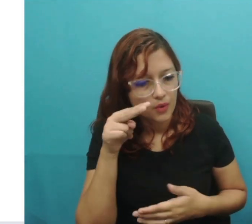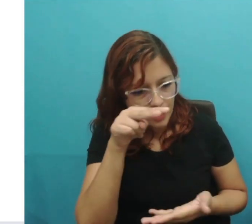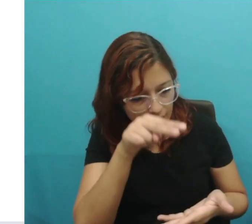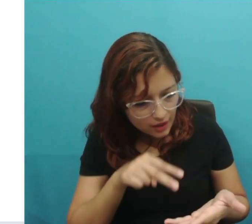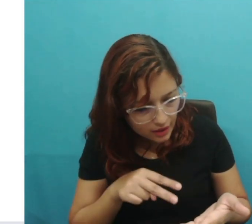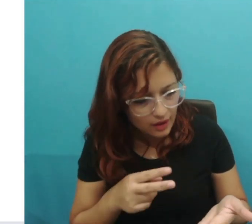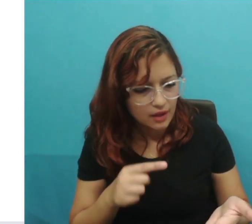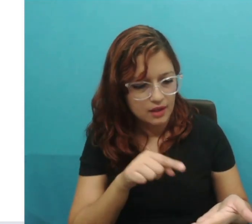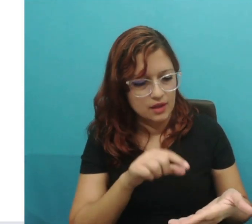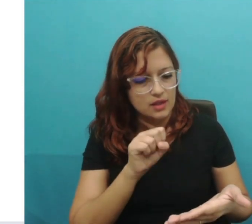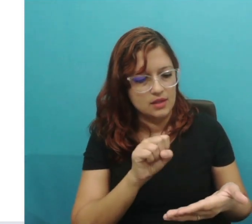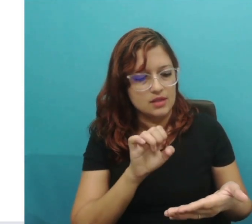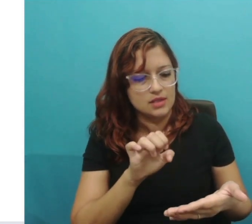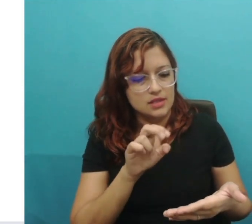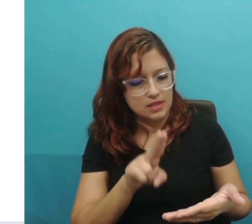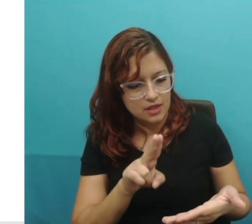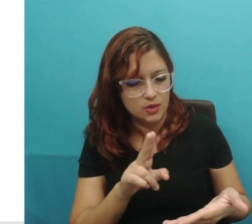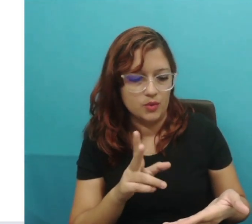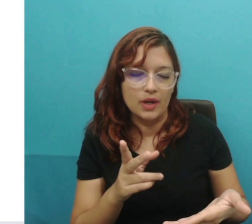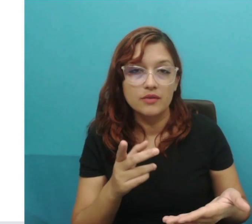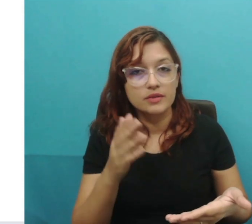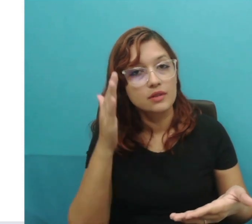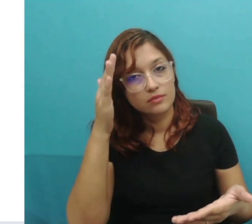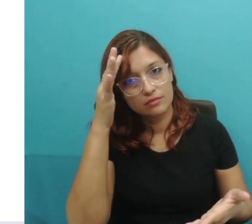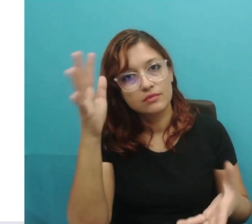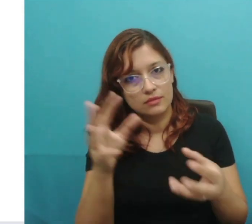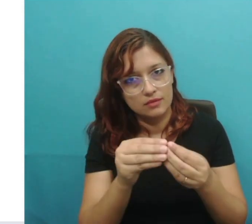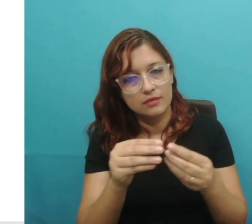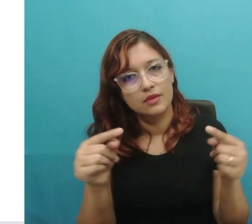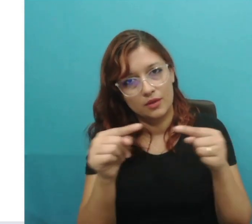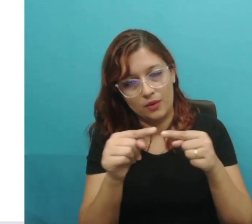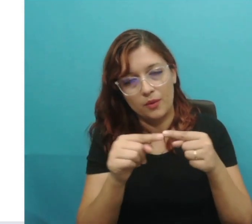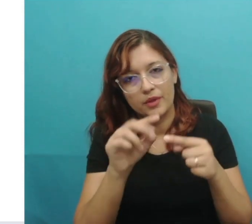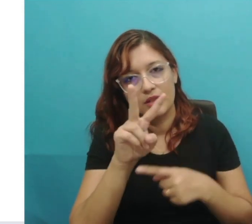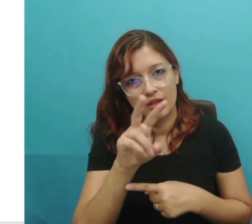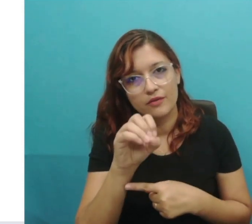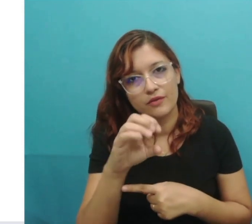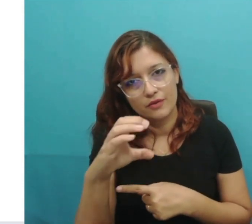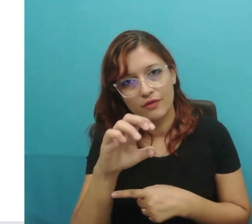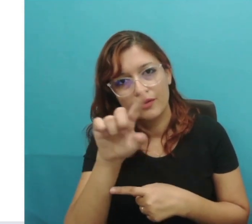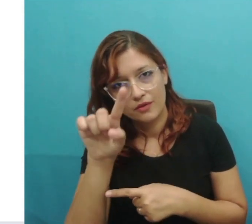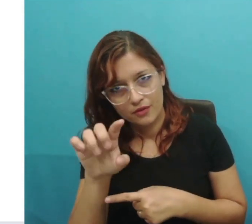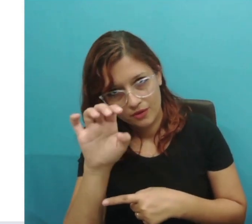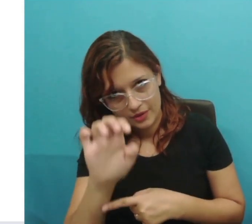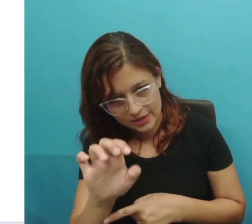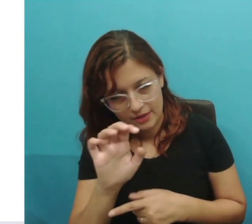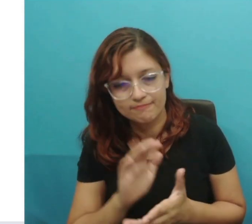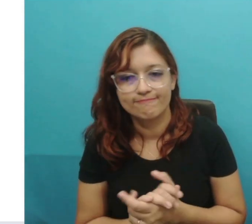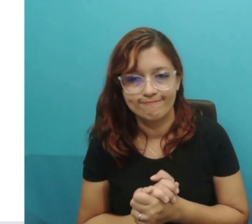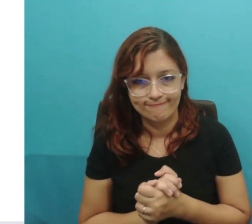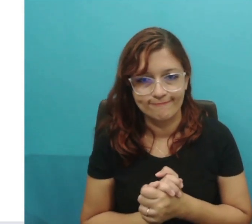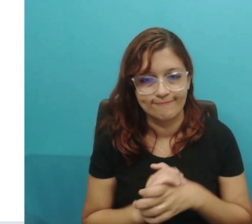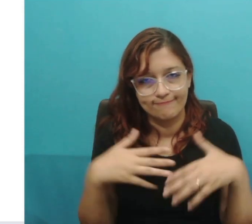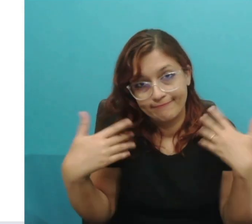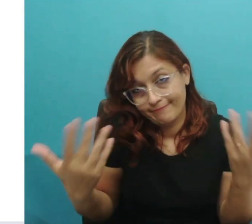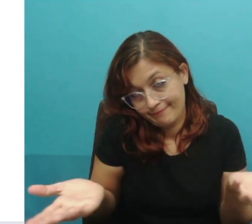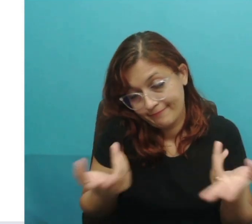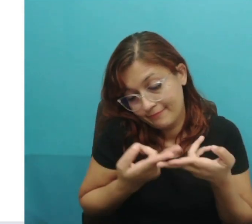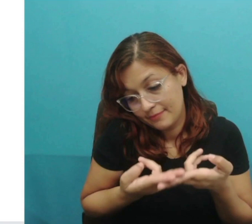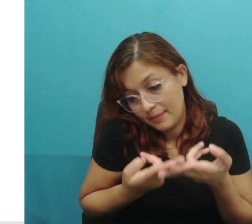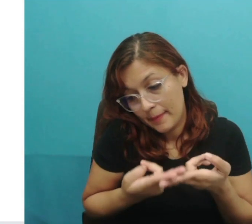Então, se a pessoa mandou uma mensagem, eu vi seu, eu sei que está falando, se referindo a